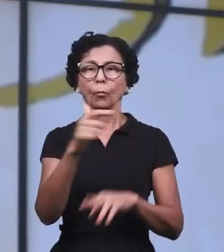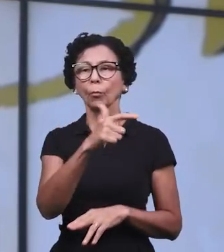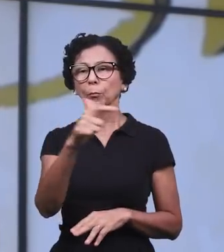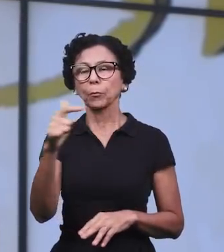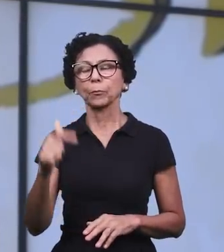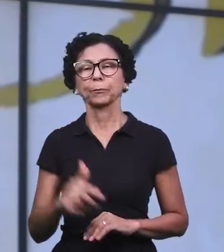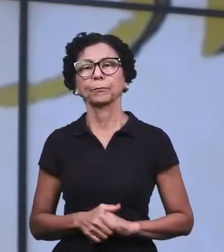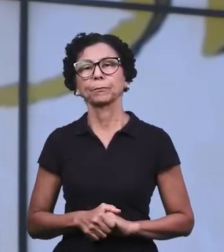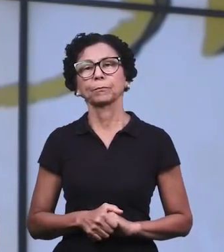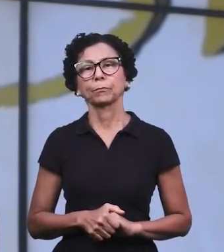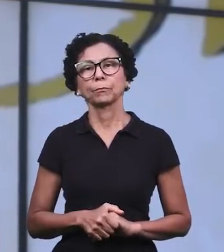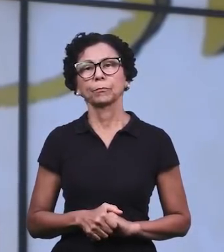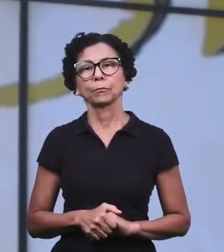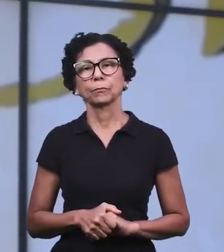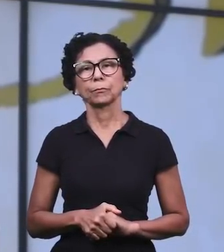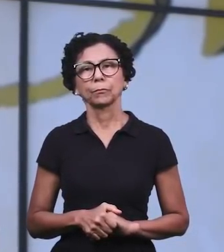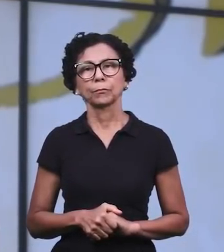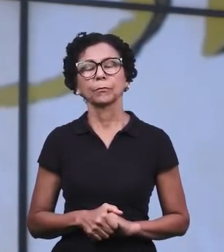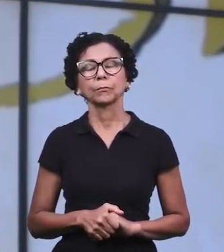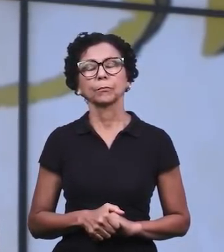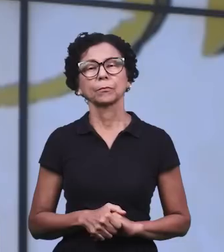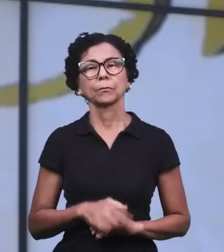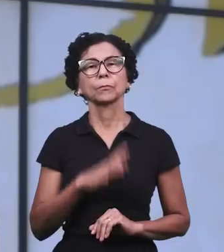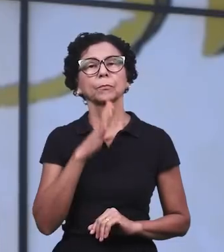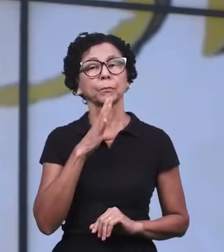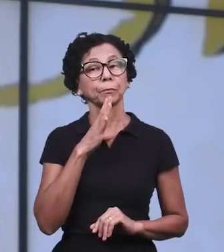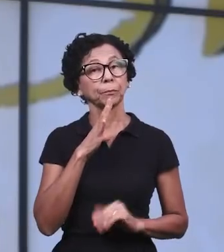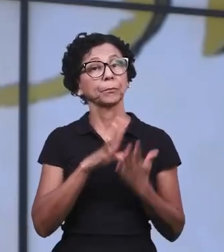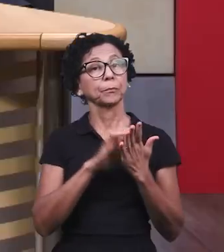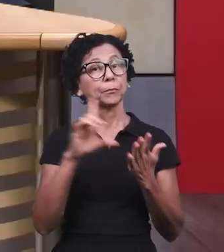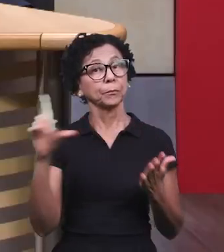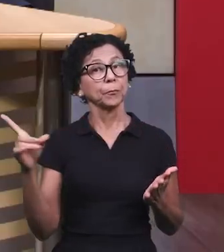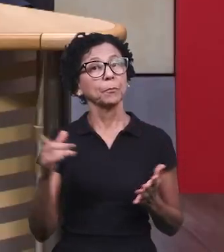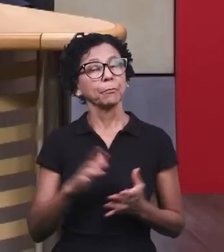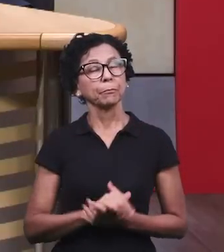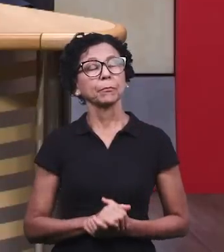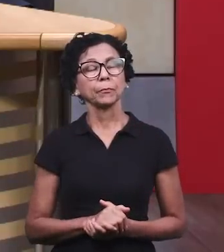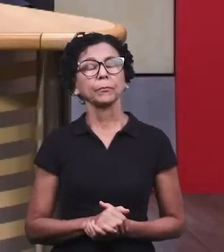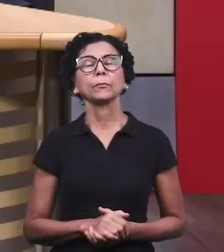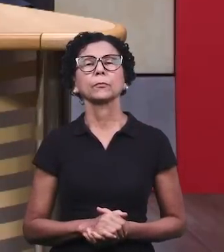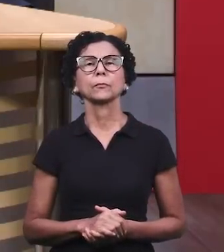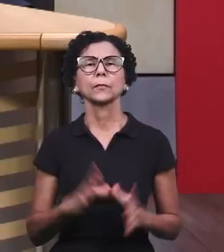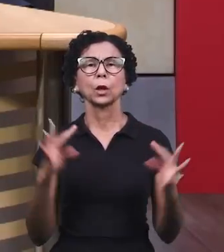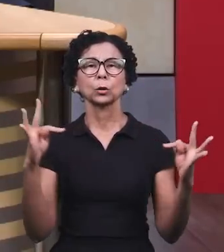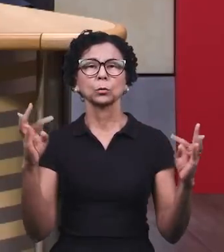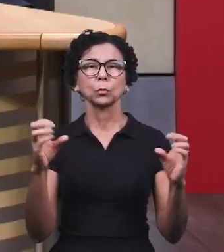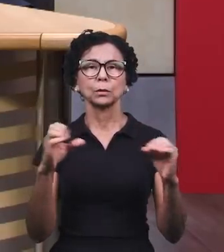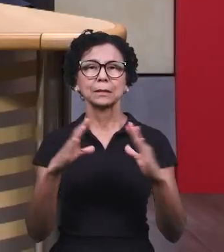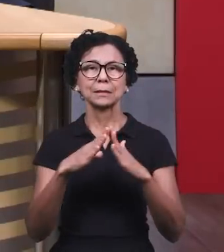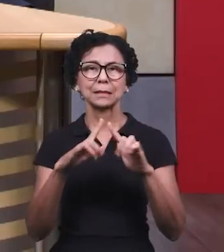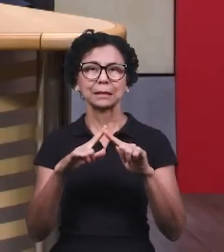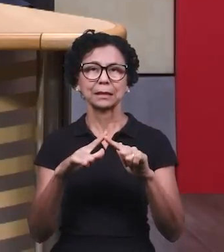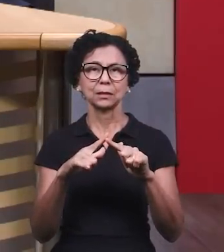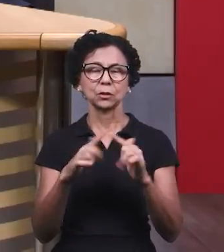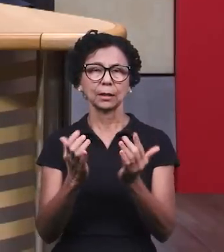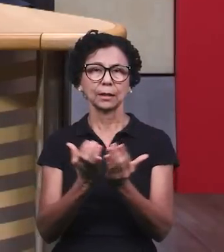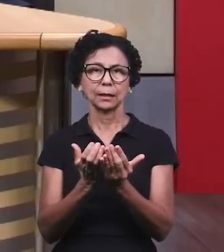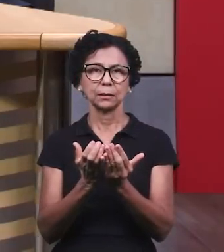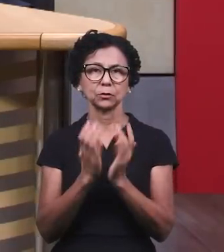palavra para que nós possamos dar sequência àquilo que o Senhor nos chamou, né? Todas as igrejas evangélicas, né, conhecidas,